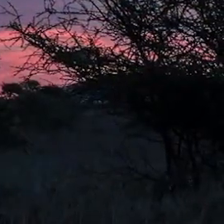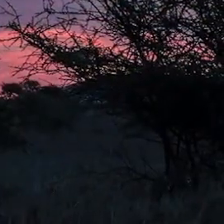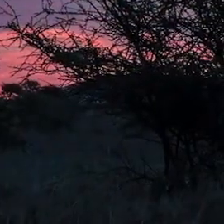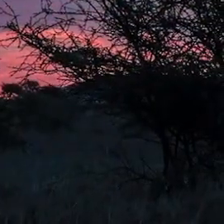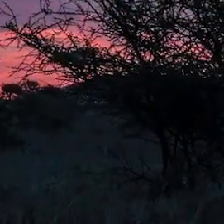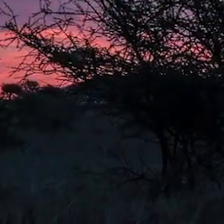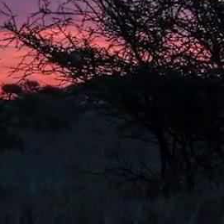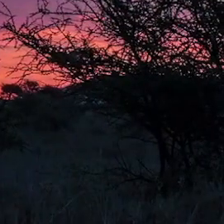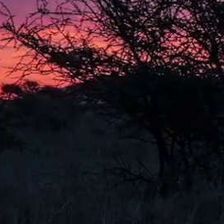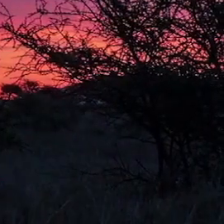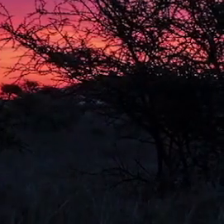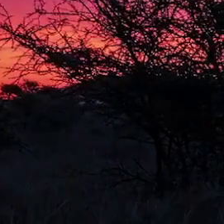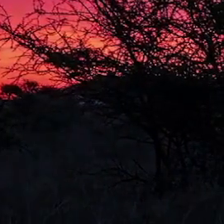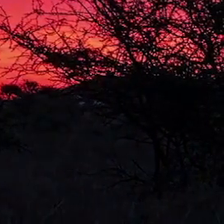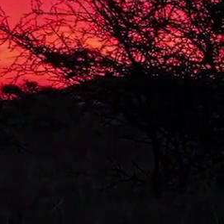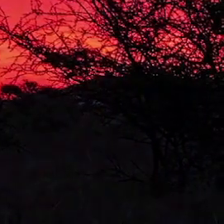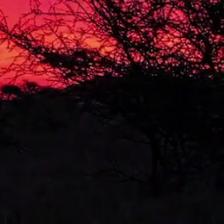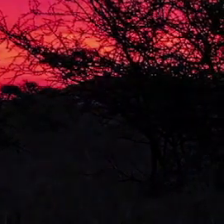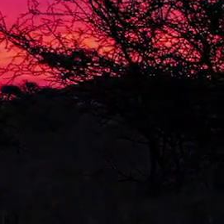profetas fiéis